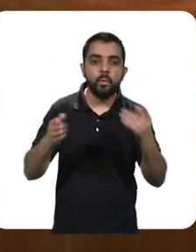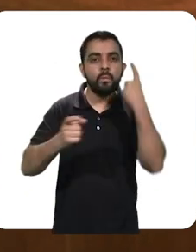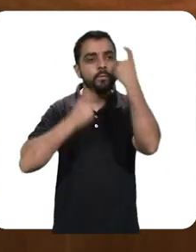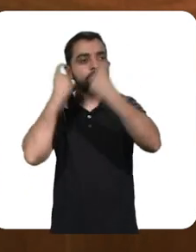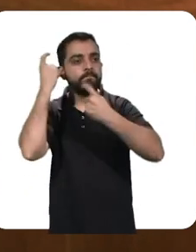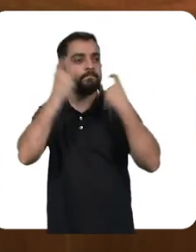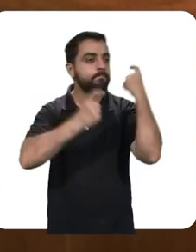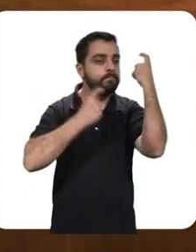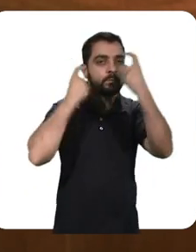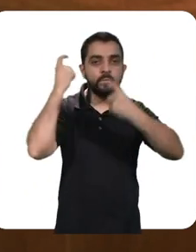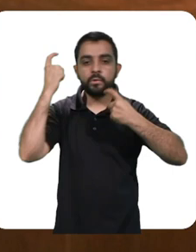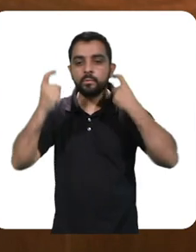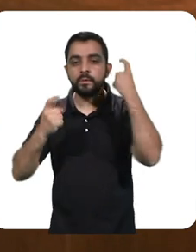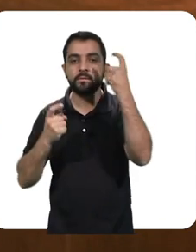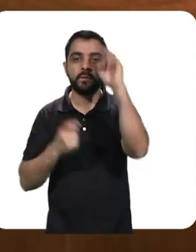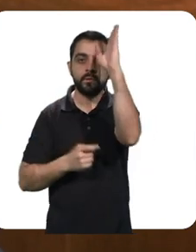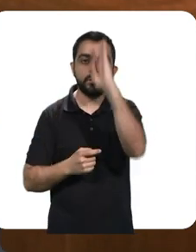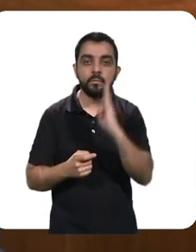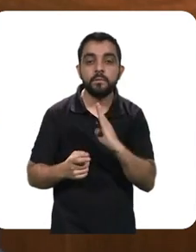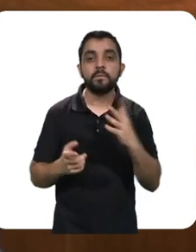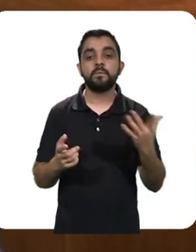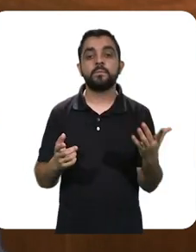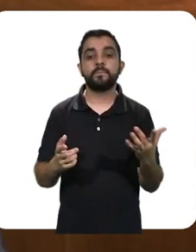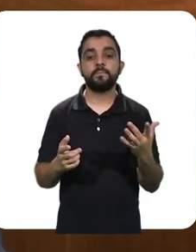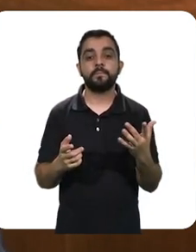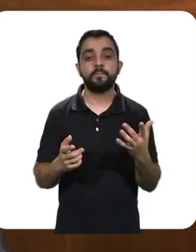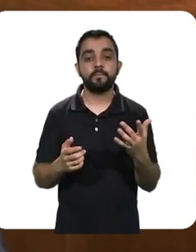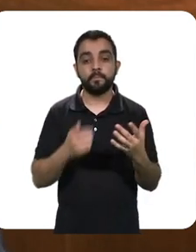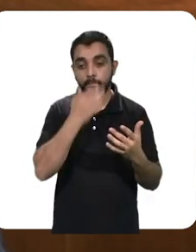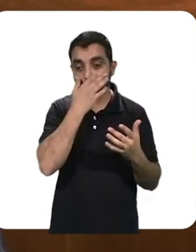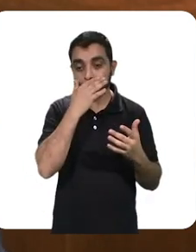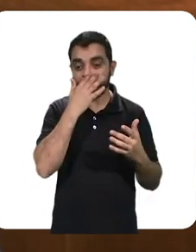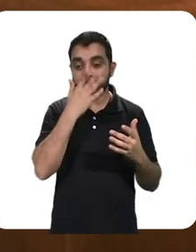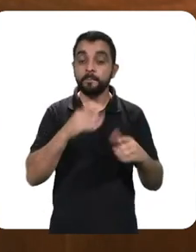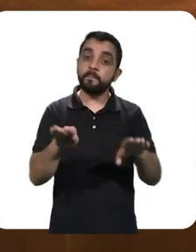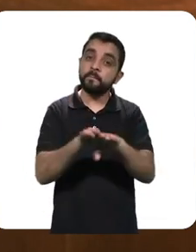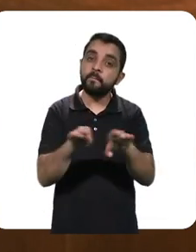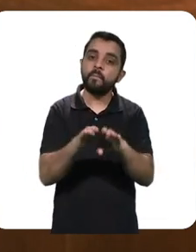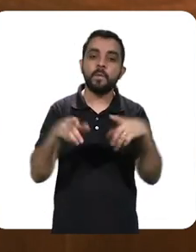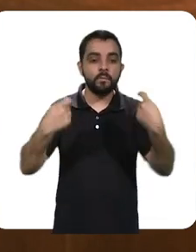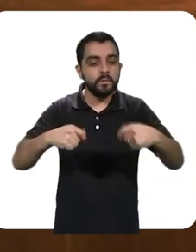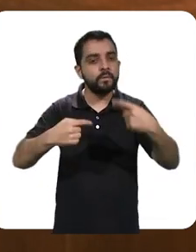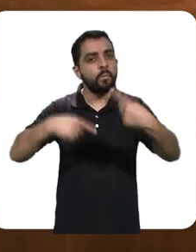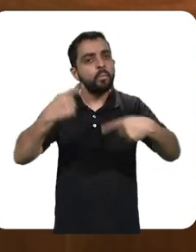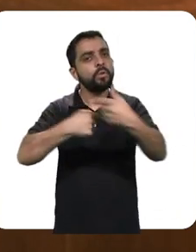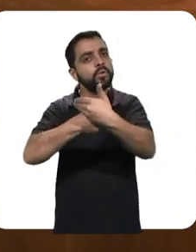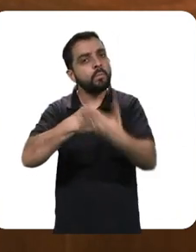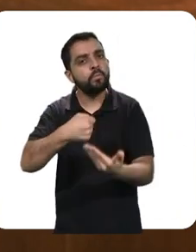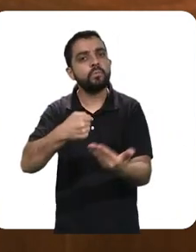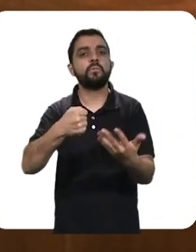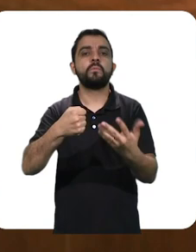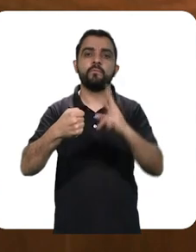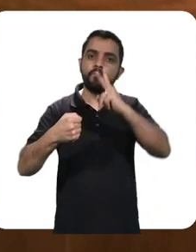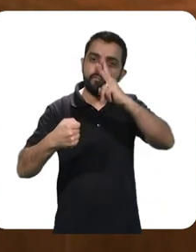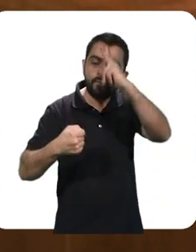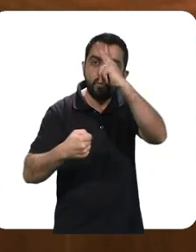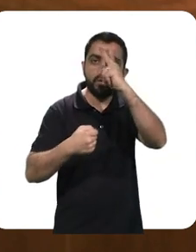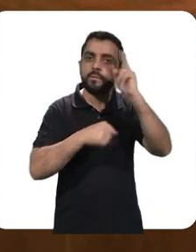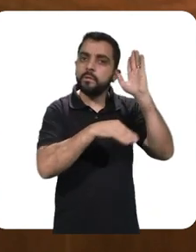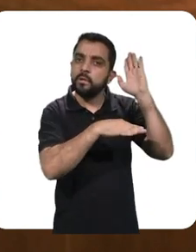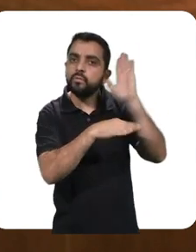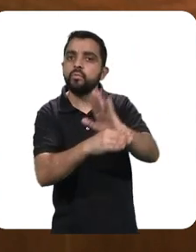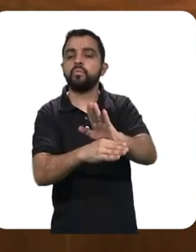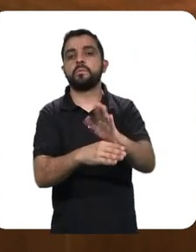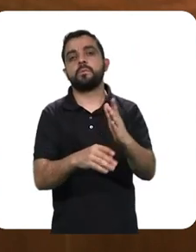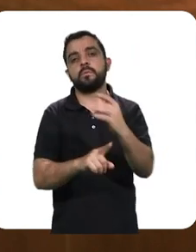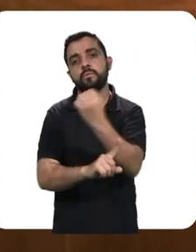das preocupações aí que a gente tem enquanto nação brasileira, e da importância da gente ter políticas públicas fortes, seria o